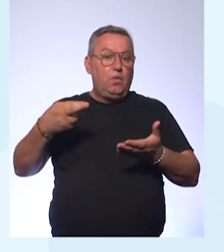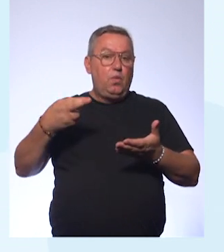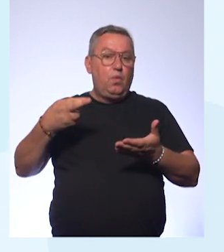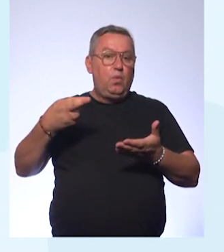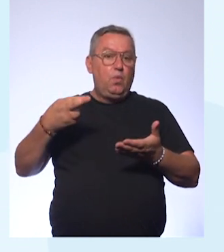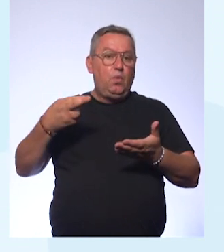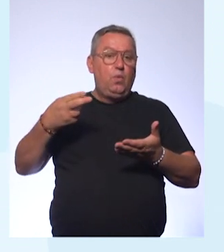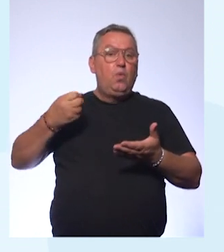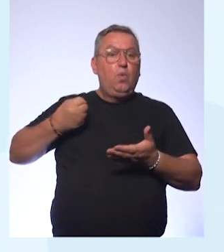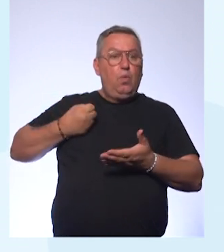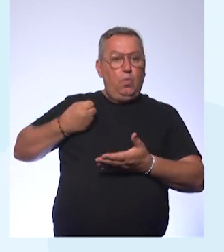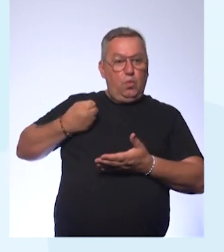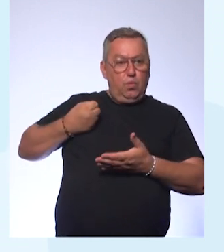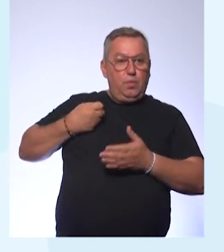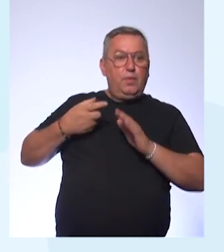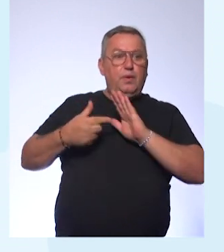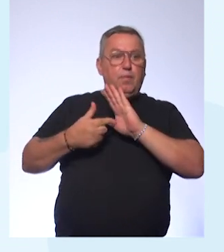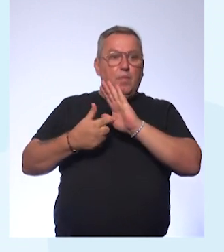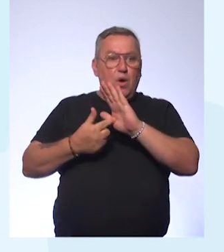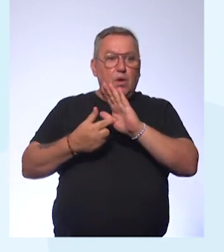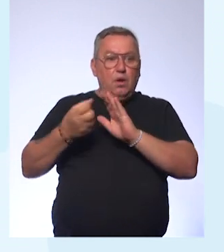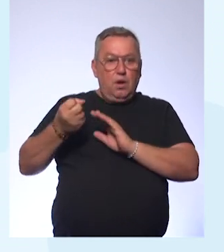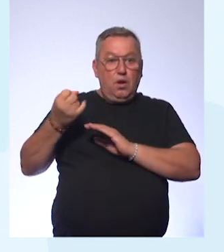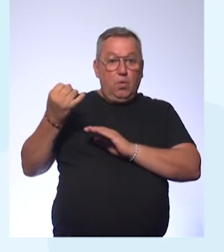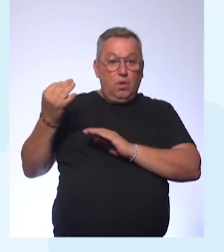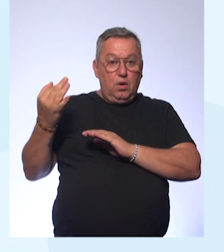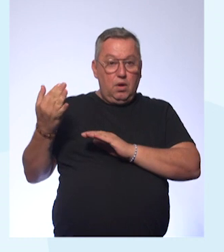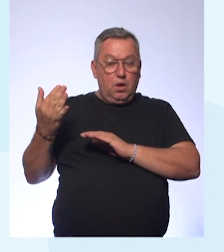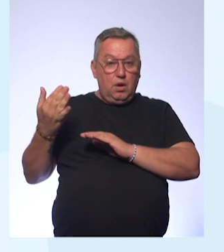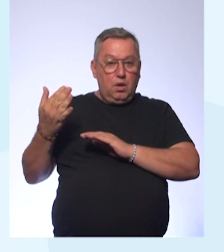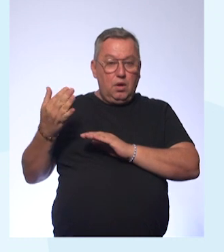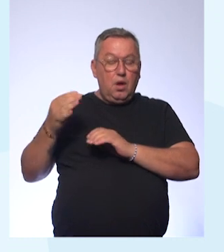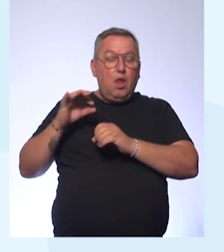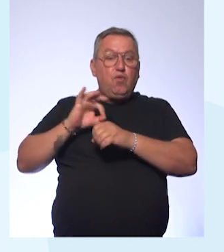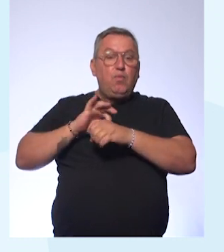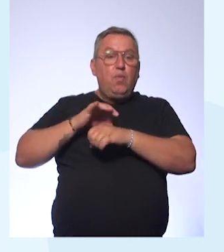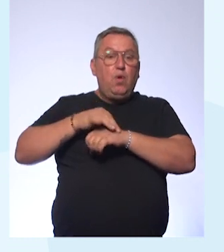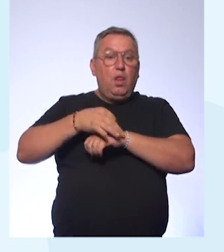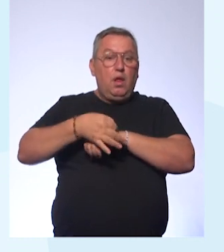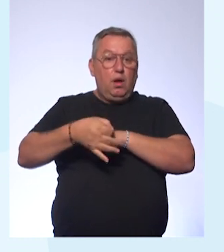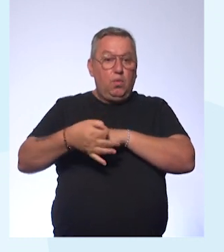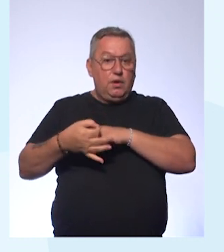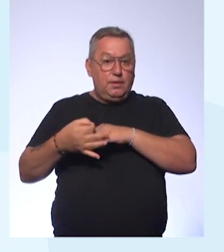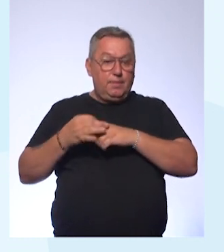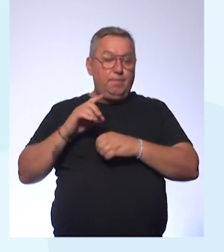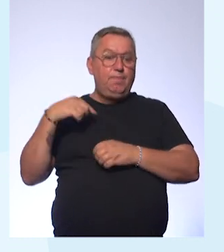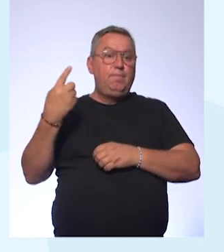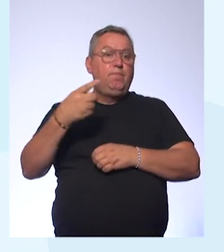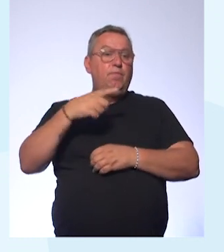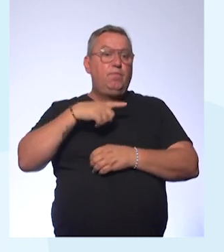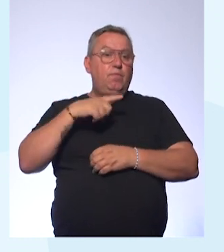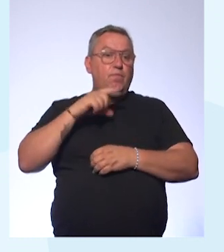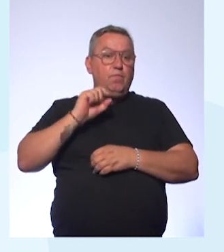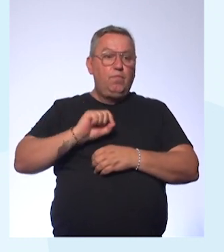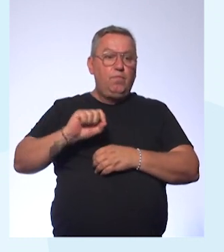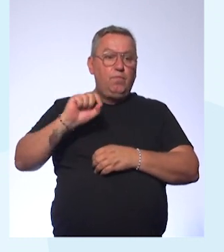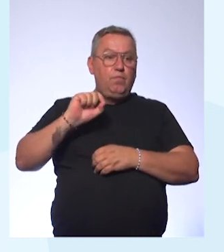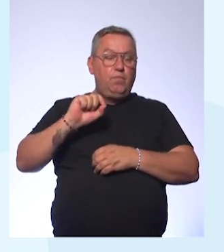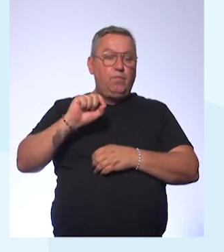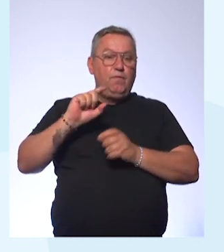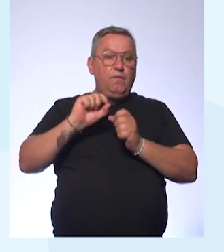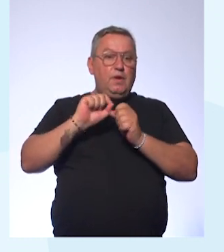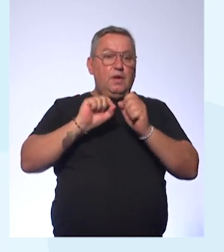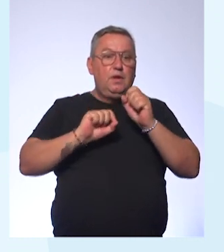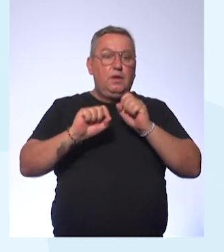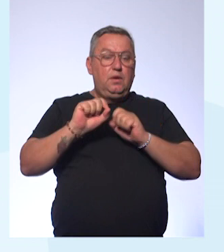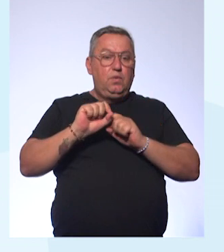o número que aparece aqui, a quantidade de moléculas, ok, que estão